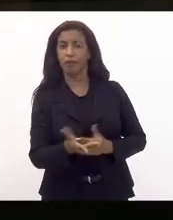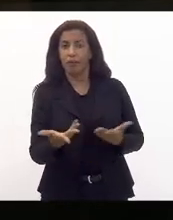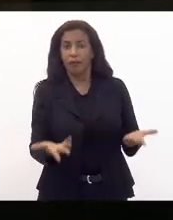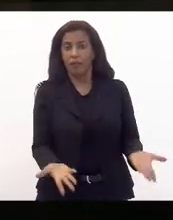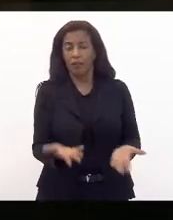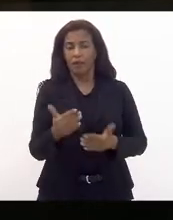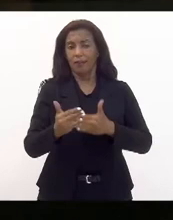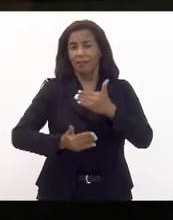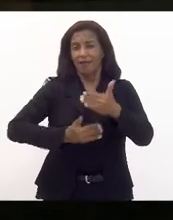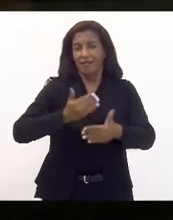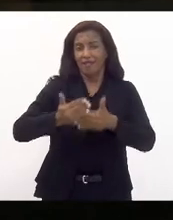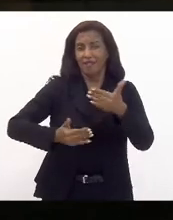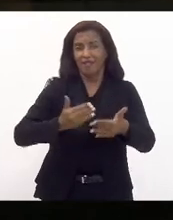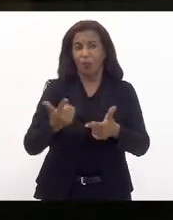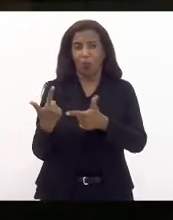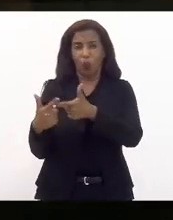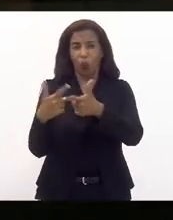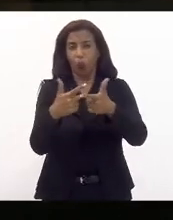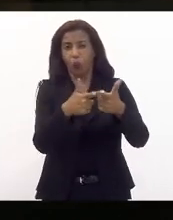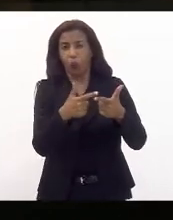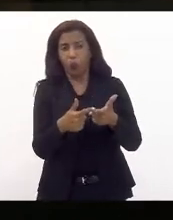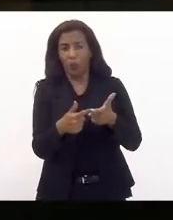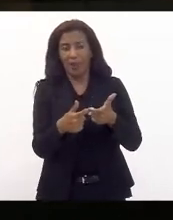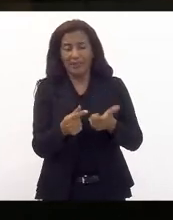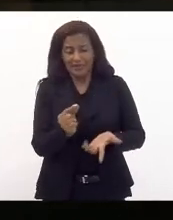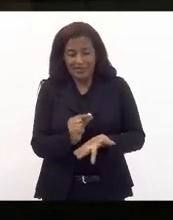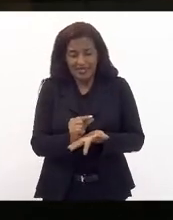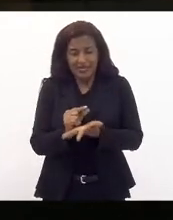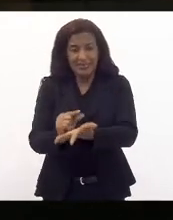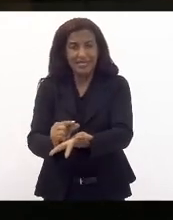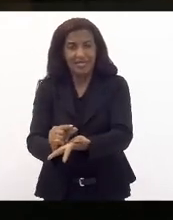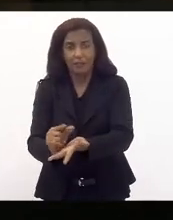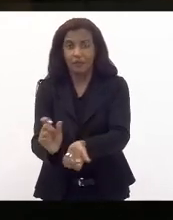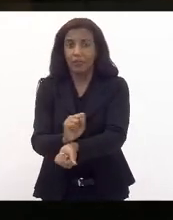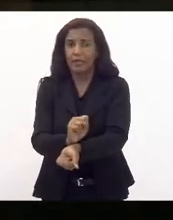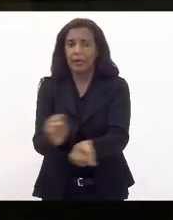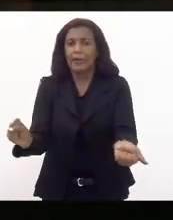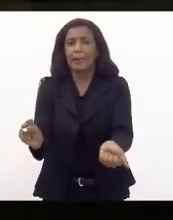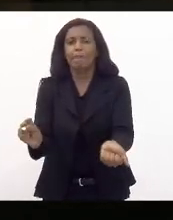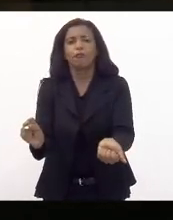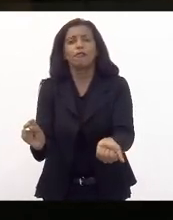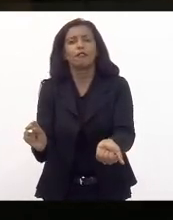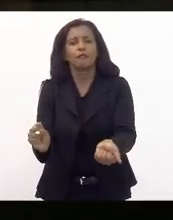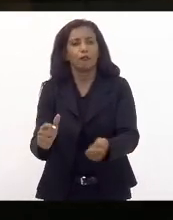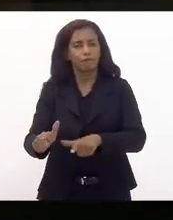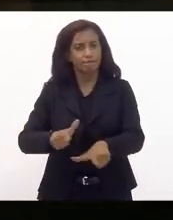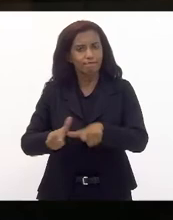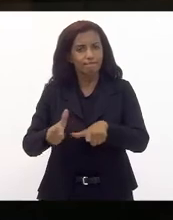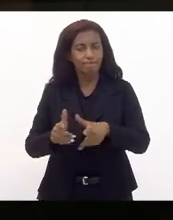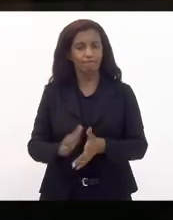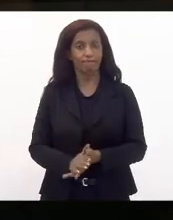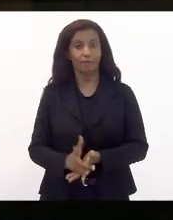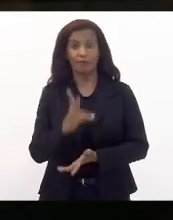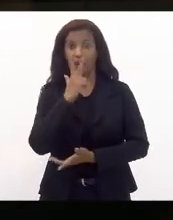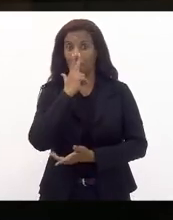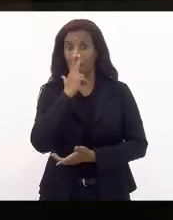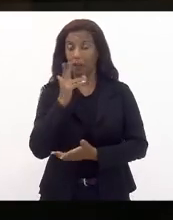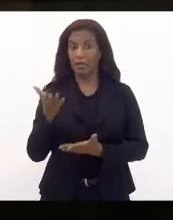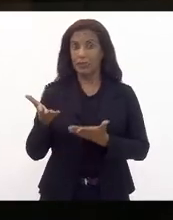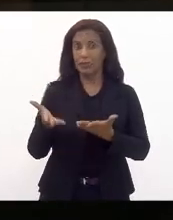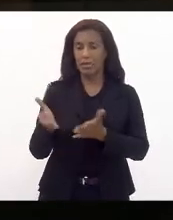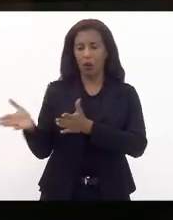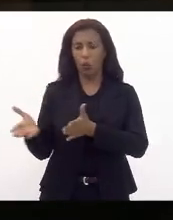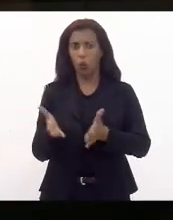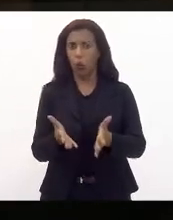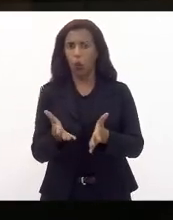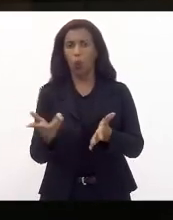é claro entra num processo sucateamento e dei nada em São você mata exatamente a fundação parece que ia